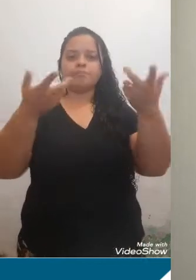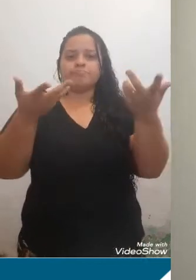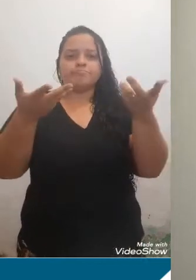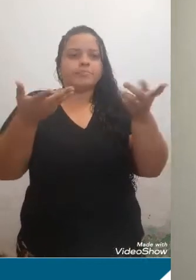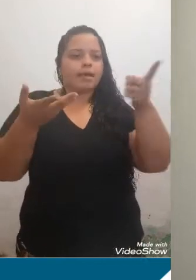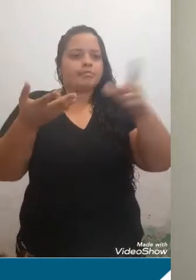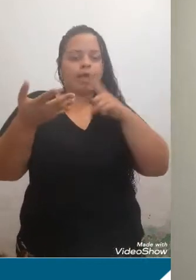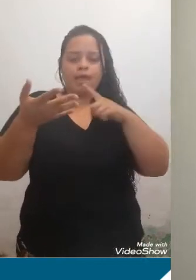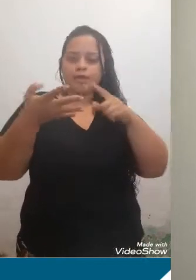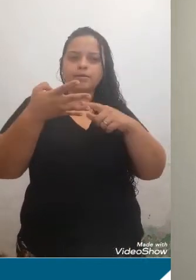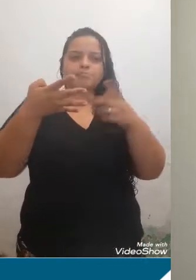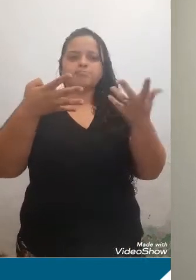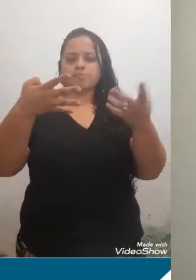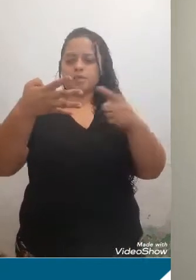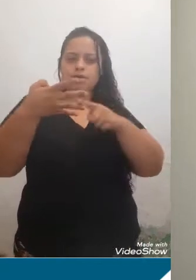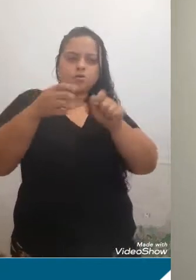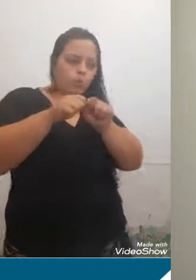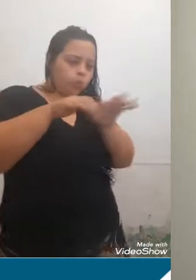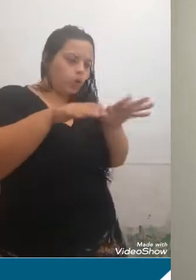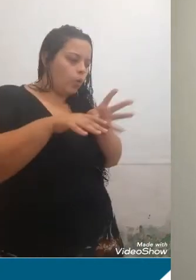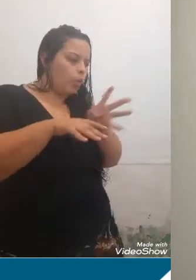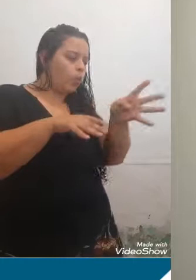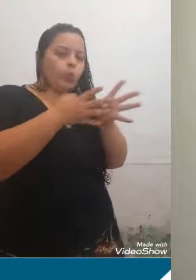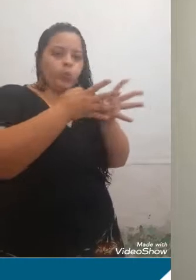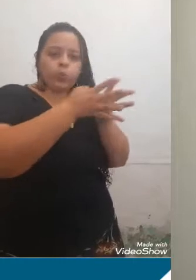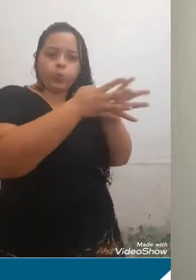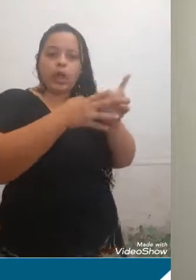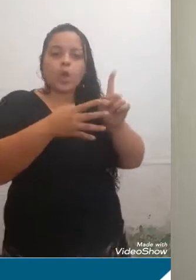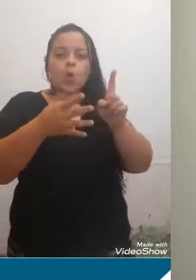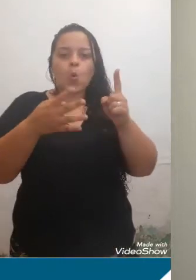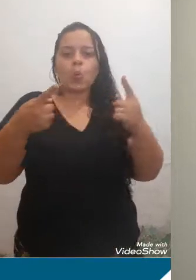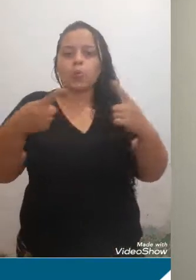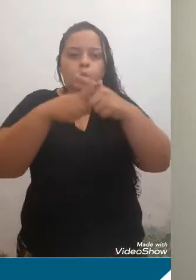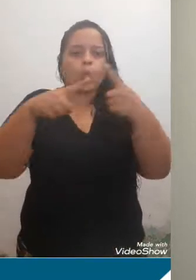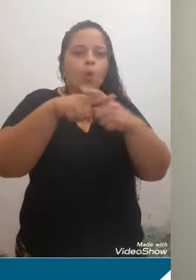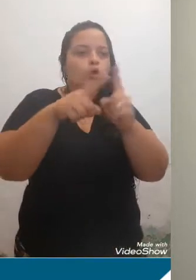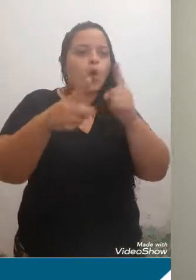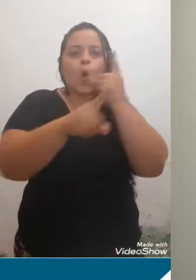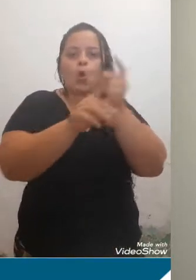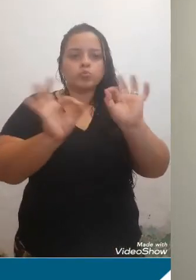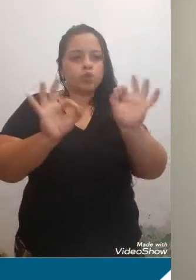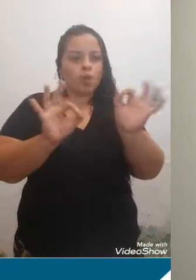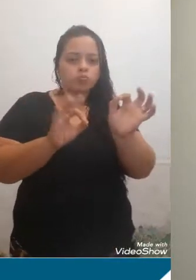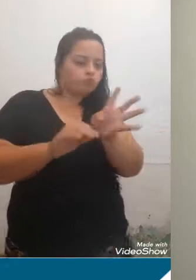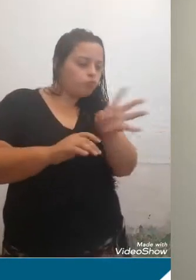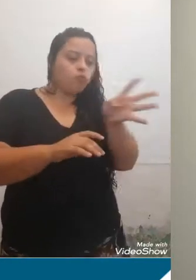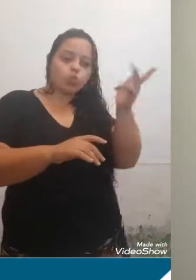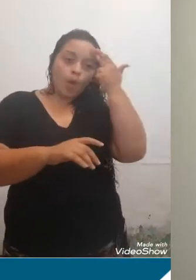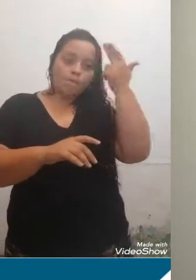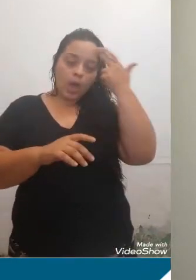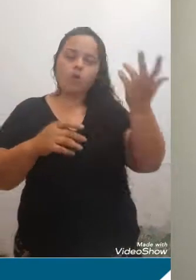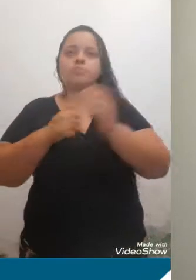ou paralelo, né? Que os raios luminosos são paralelos entre si e não se cruzam, ok? Que é a terceira